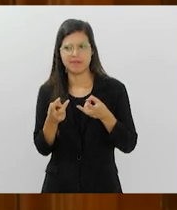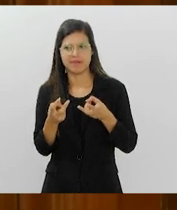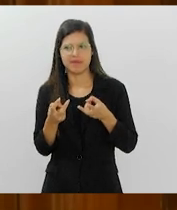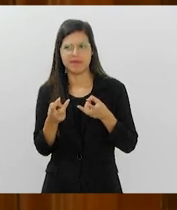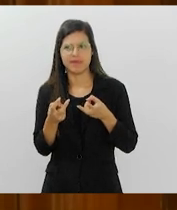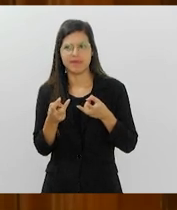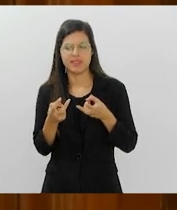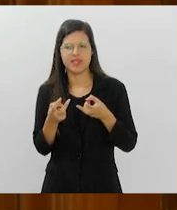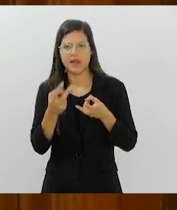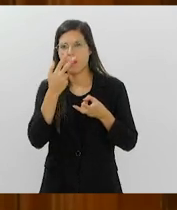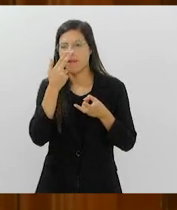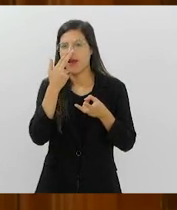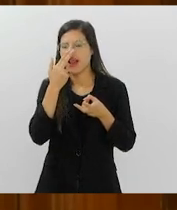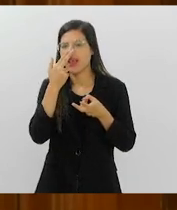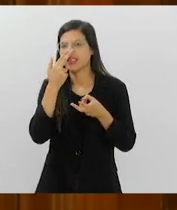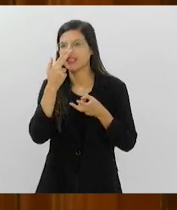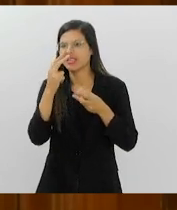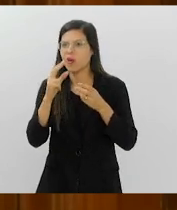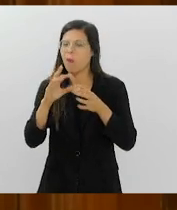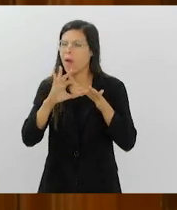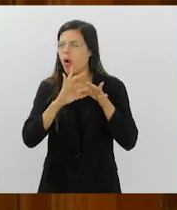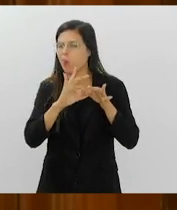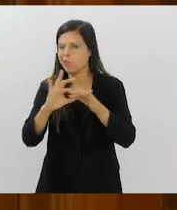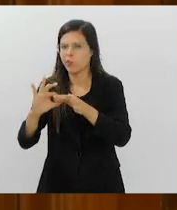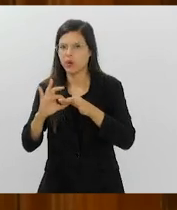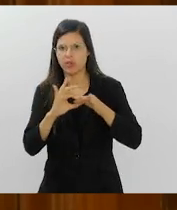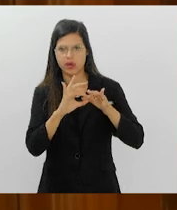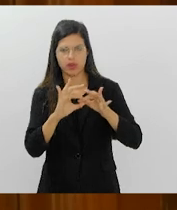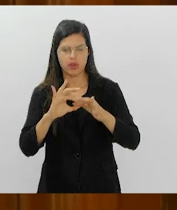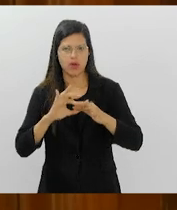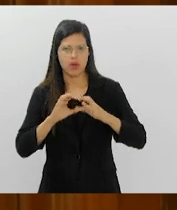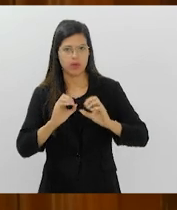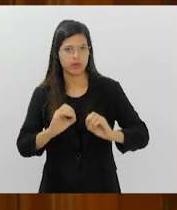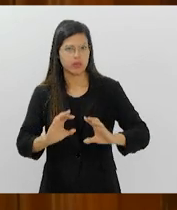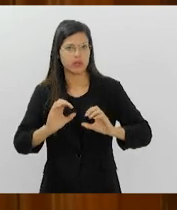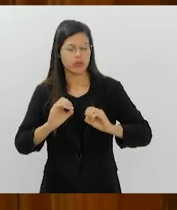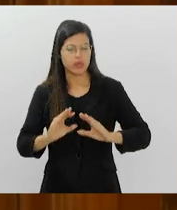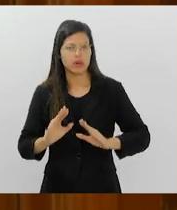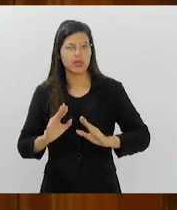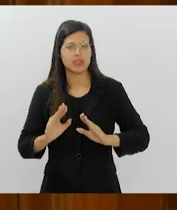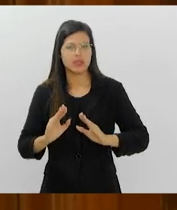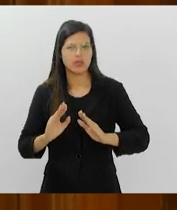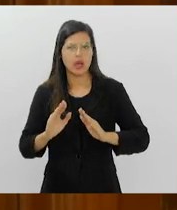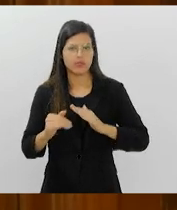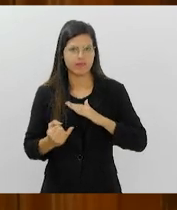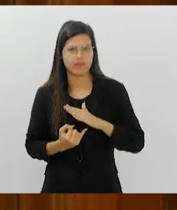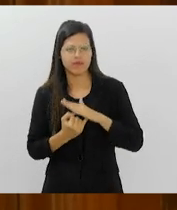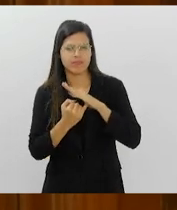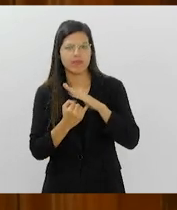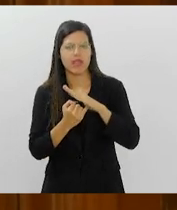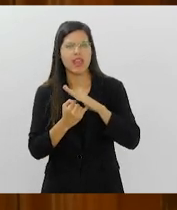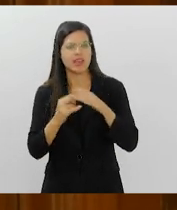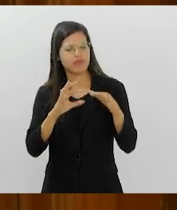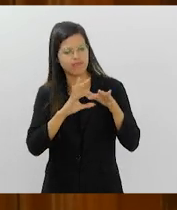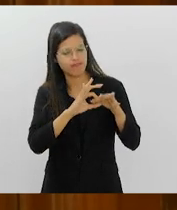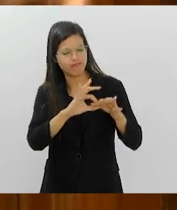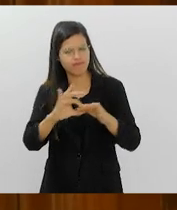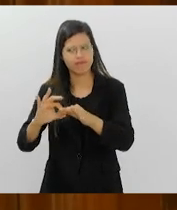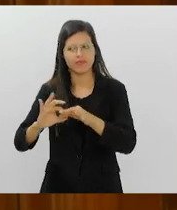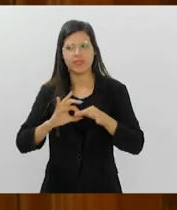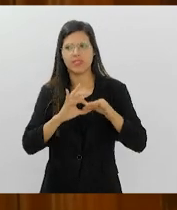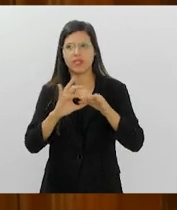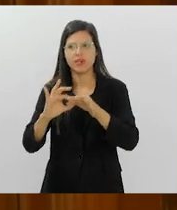uma mobilização da educação e dos órgãos, e essa mobilização, né? Aí você